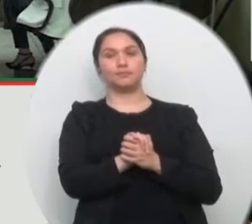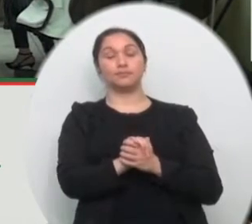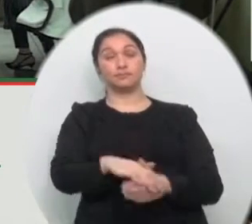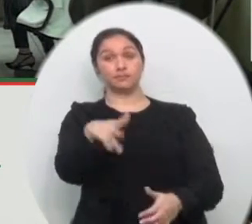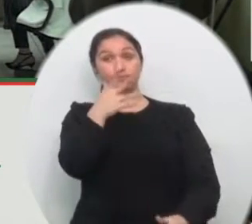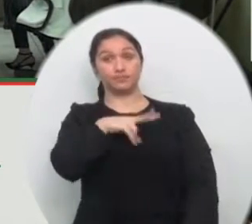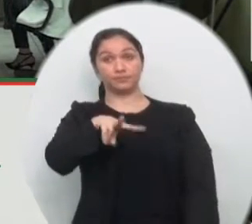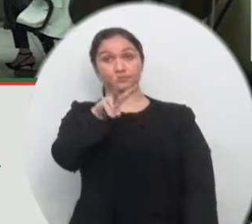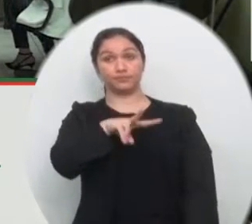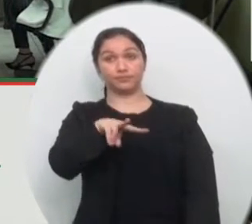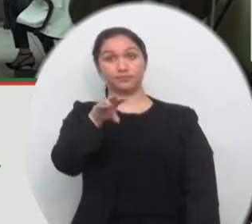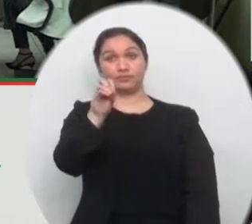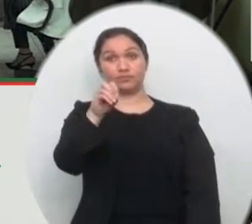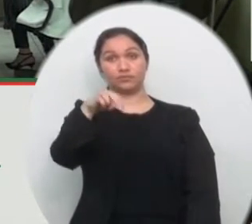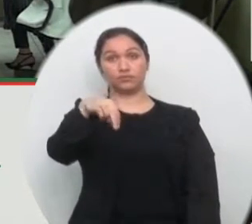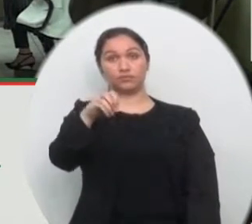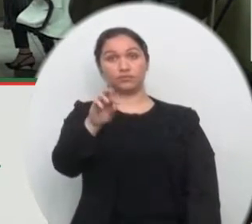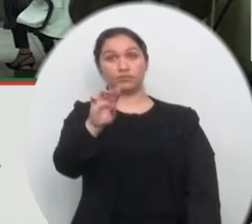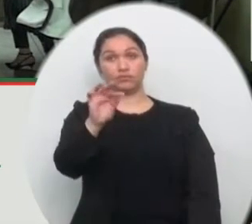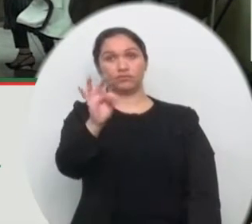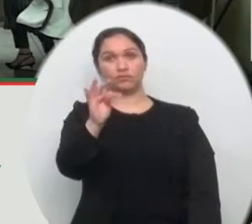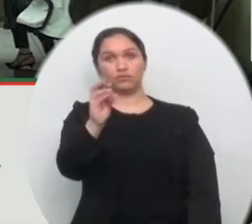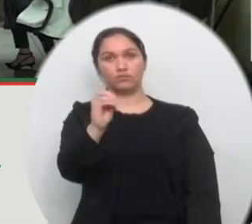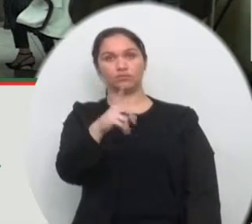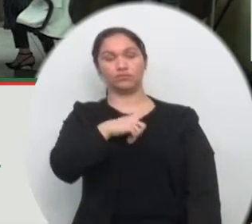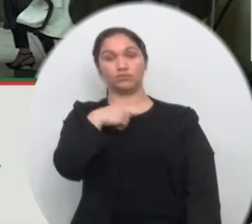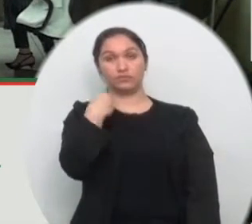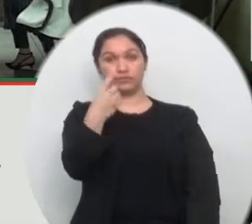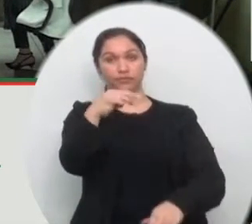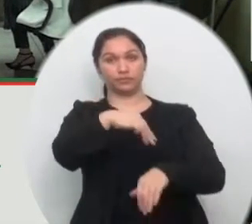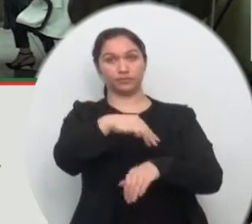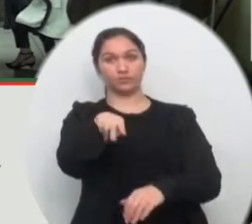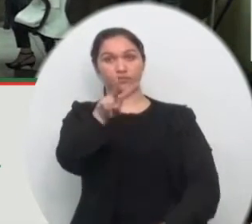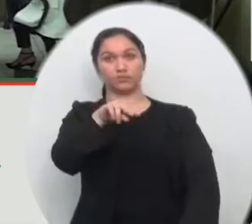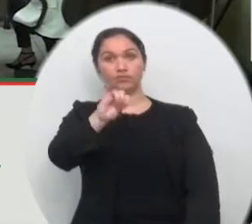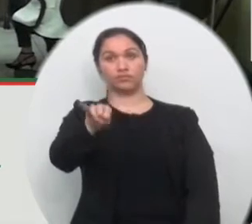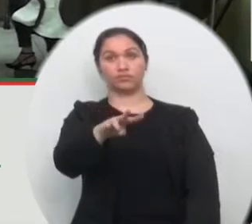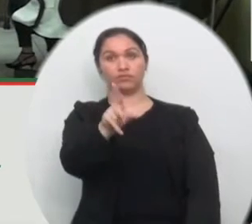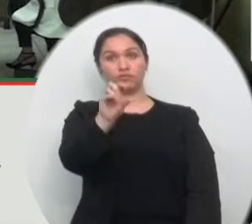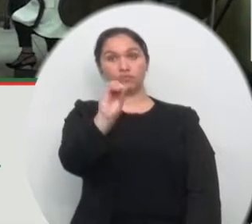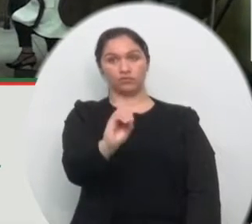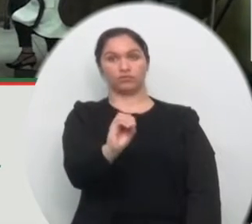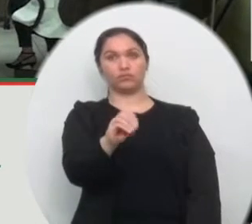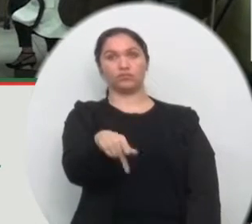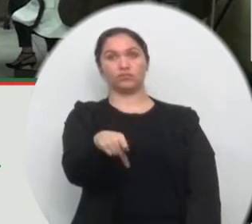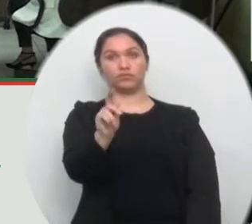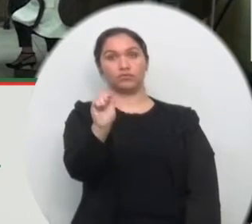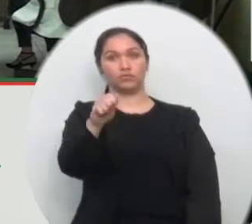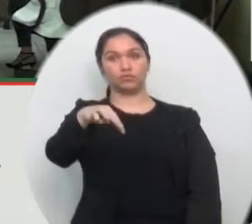Vereador Ademir Honorato, Vossa Excelência dispõe de um minuto do vereador Júlio Kaminski.